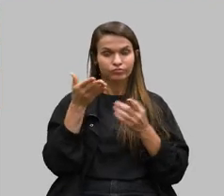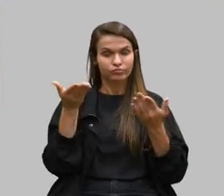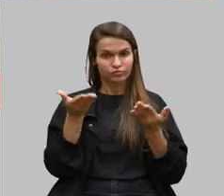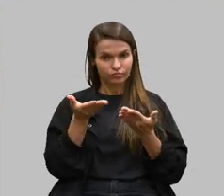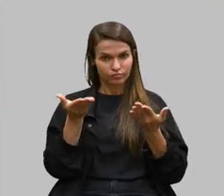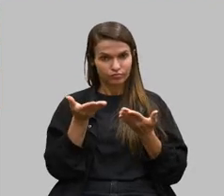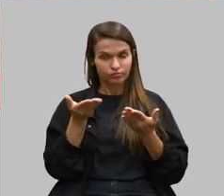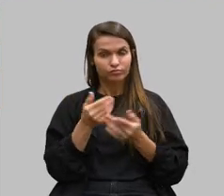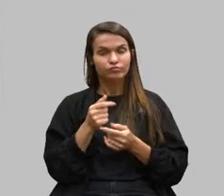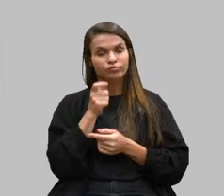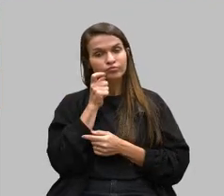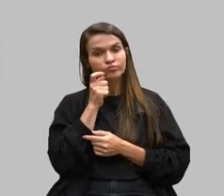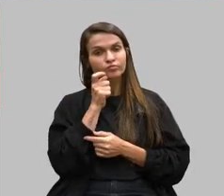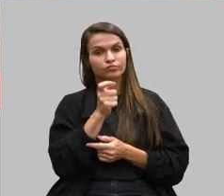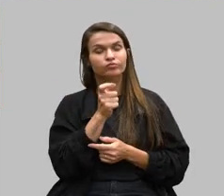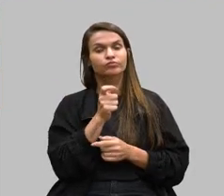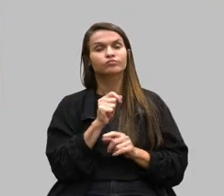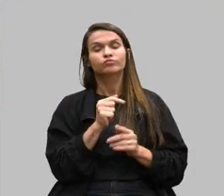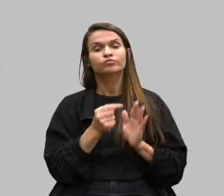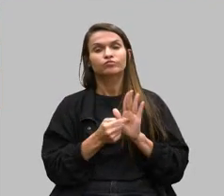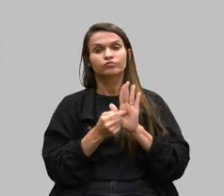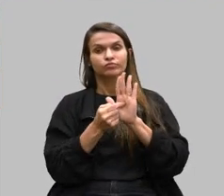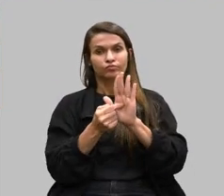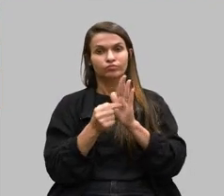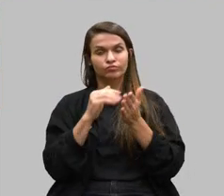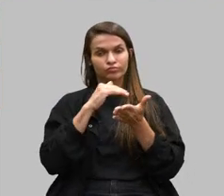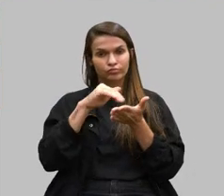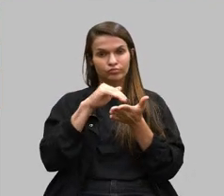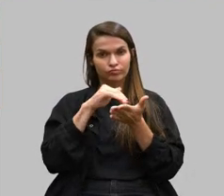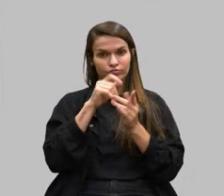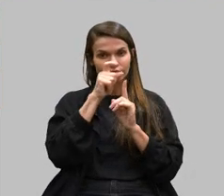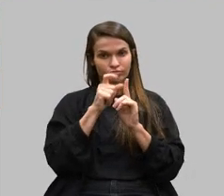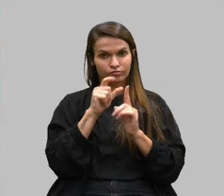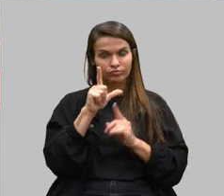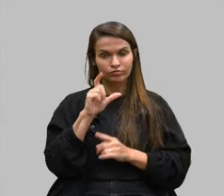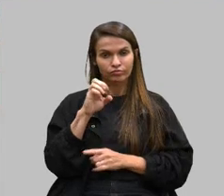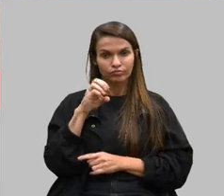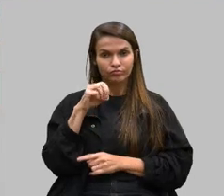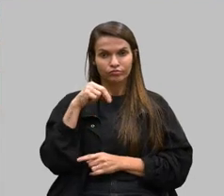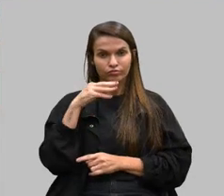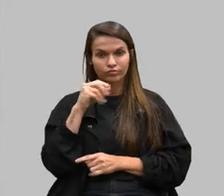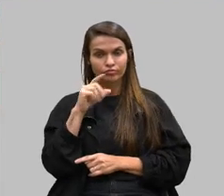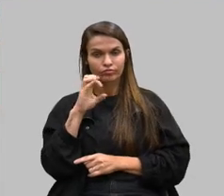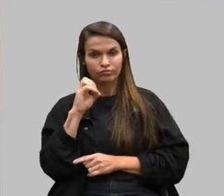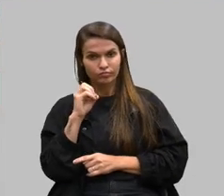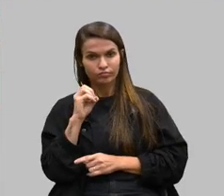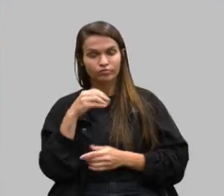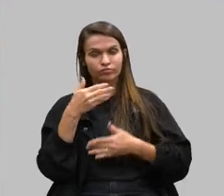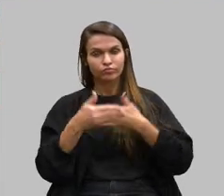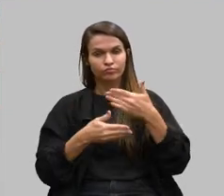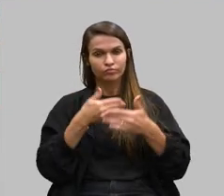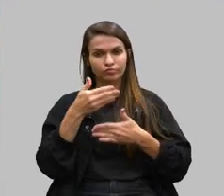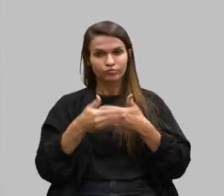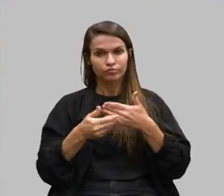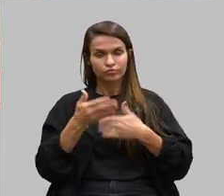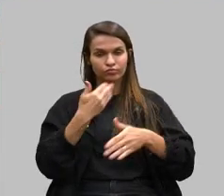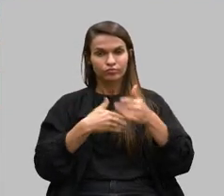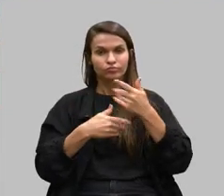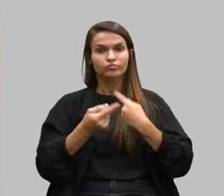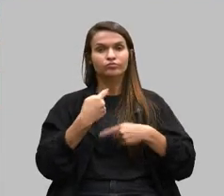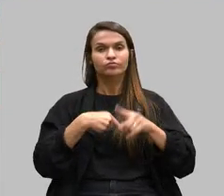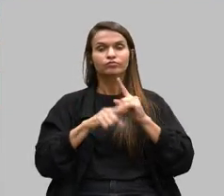muito interessante eh um destaque né que o secretário Leonardo falou agora a pouco sobre corredores de desenvolvimento e esse potencial de Minas